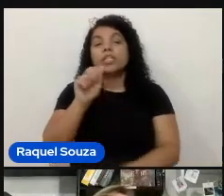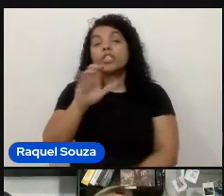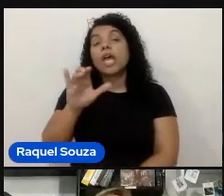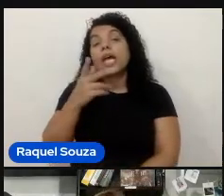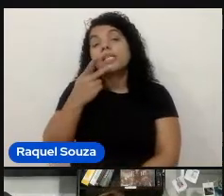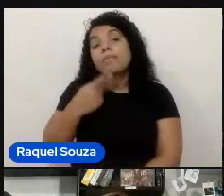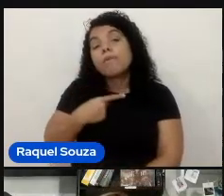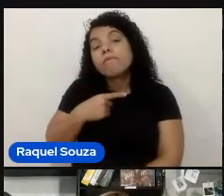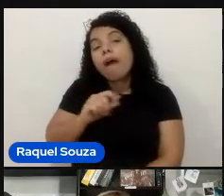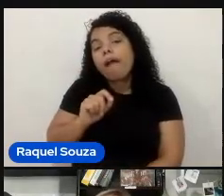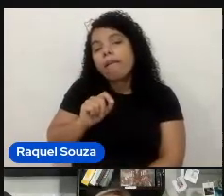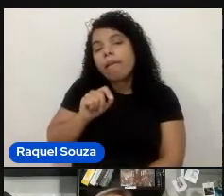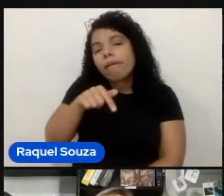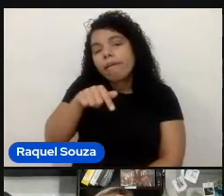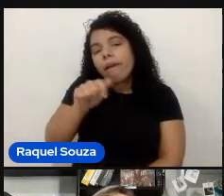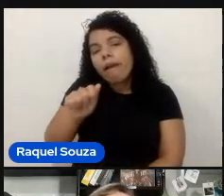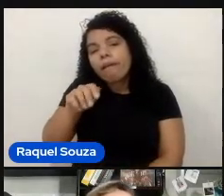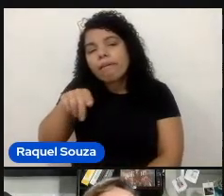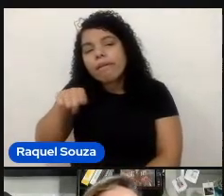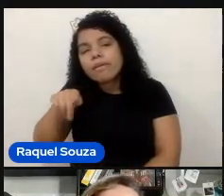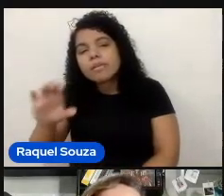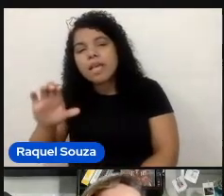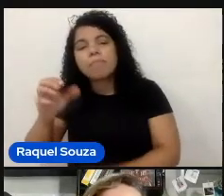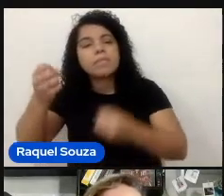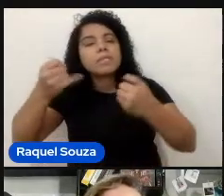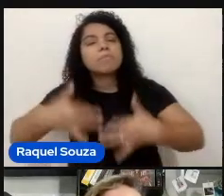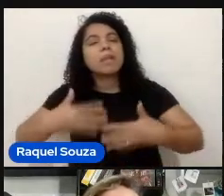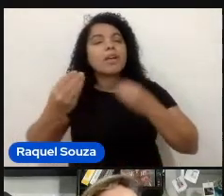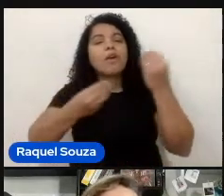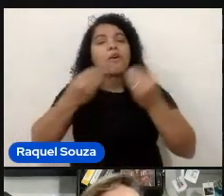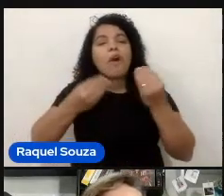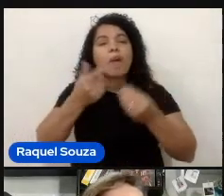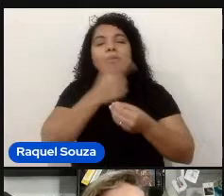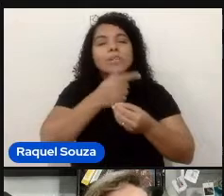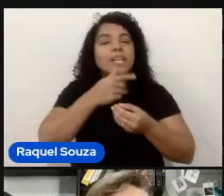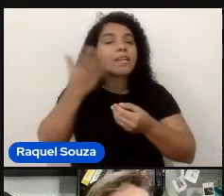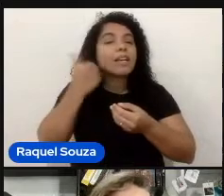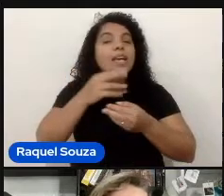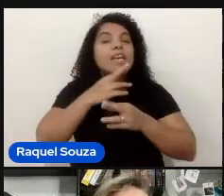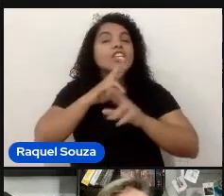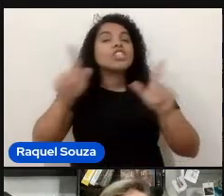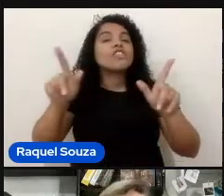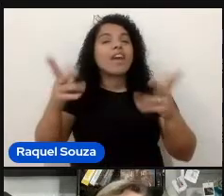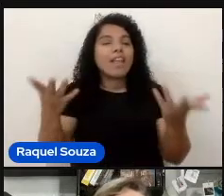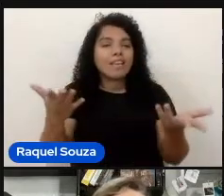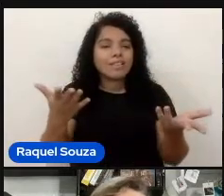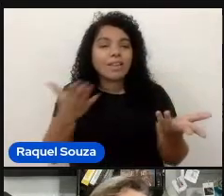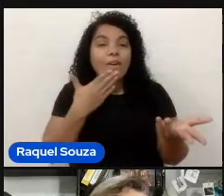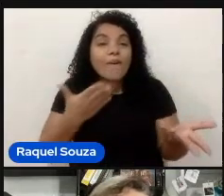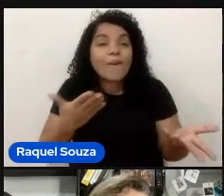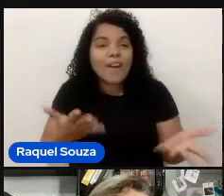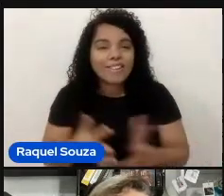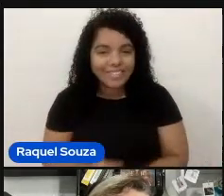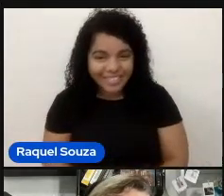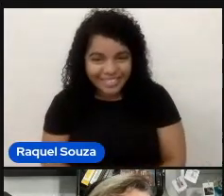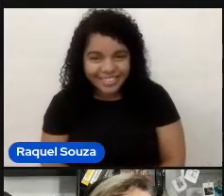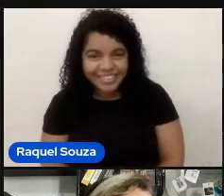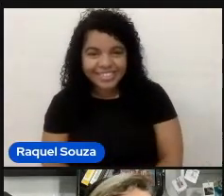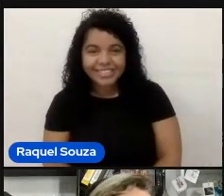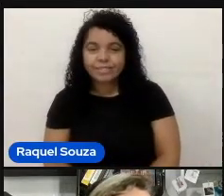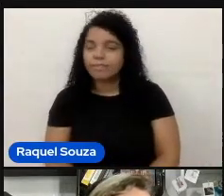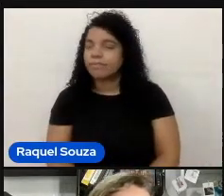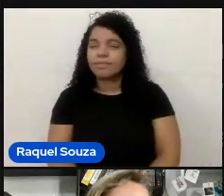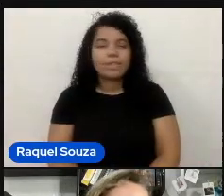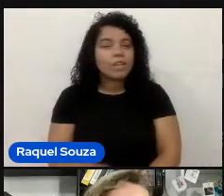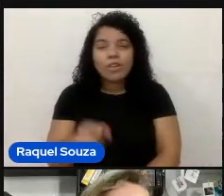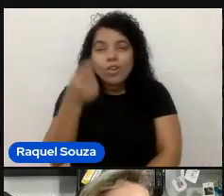QA e QC. Conta aí um pouquinho pra gente aí como é que a gente consegue diferenciar melhor as duas aí. Você não tem juízo mesmo,